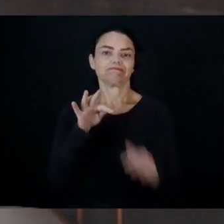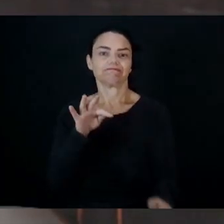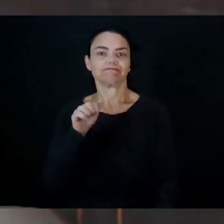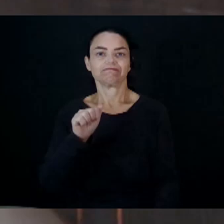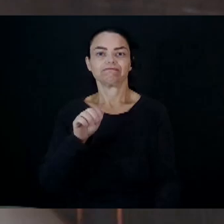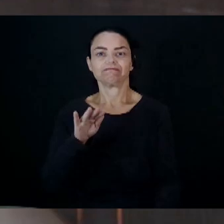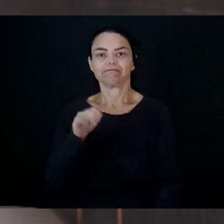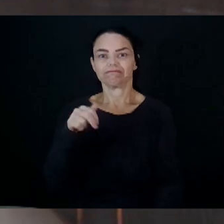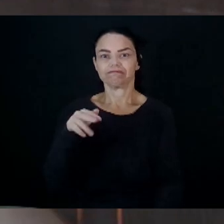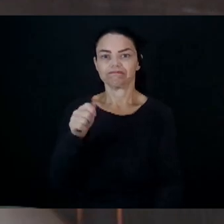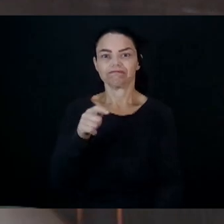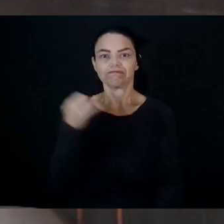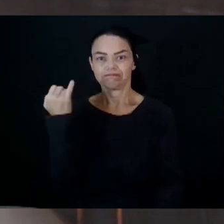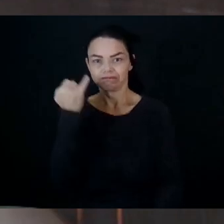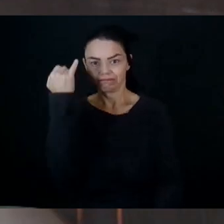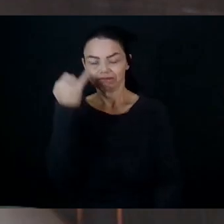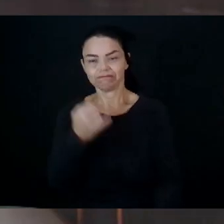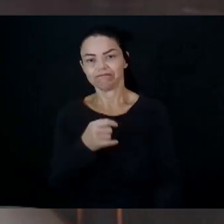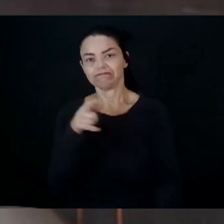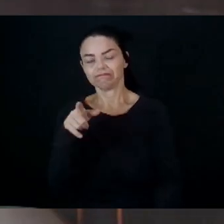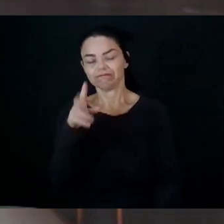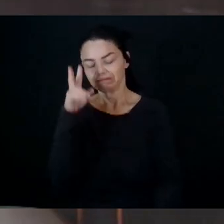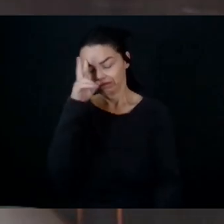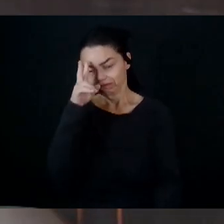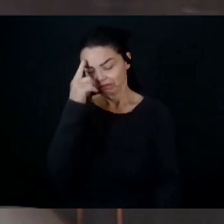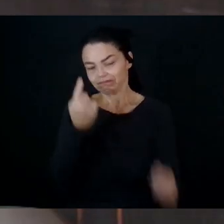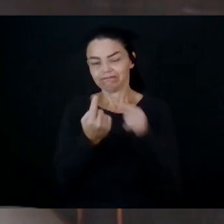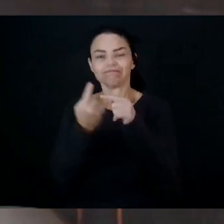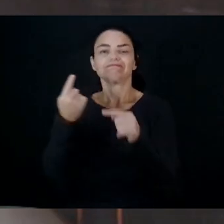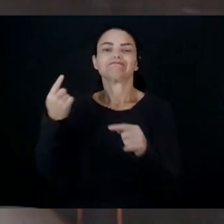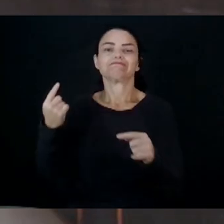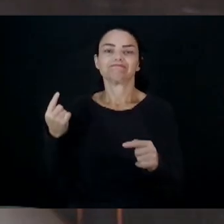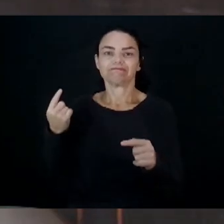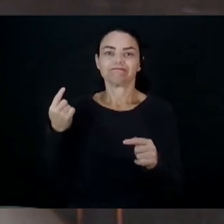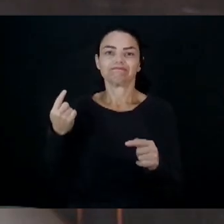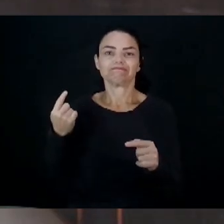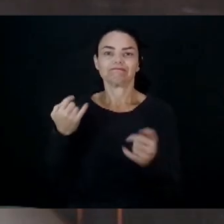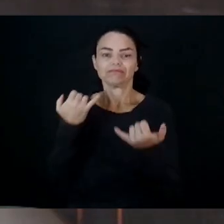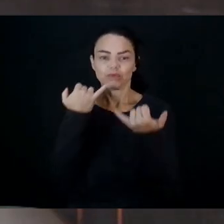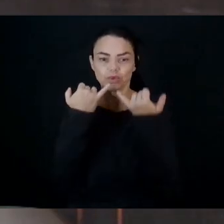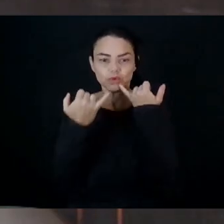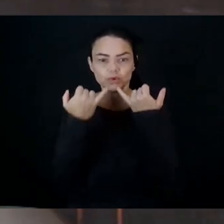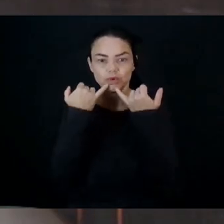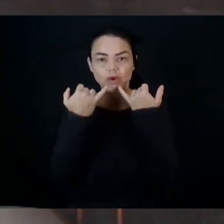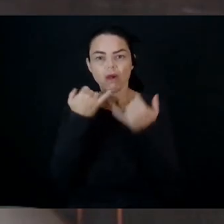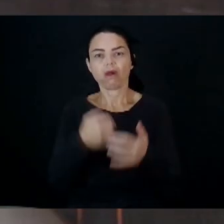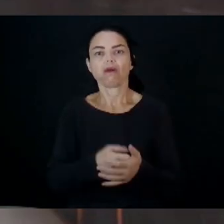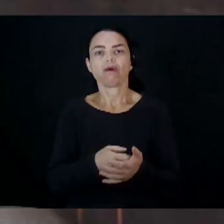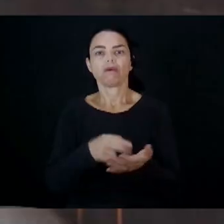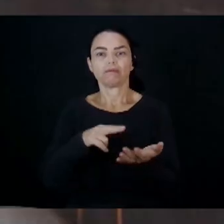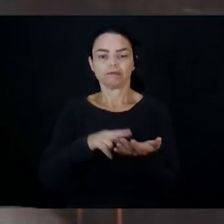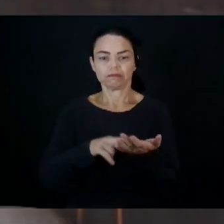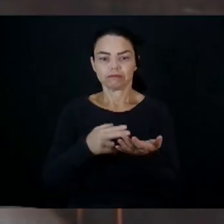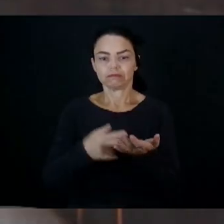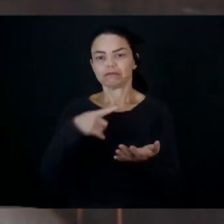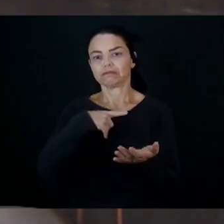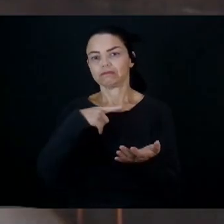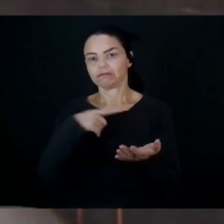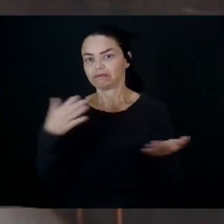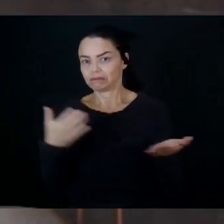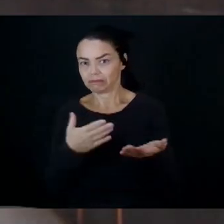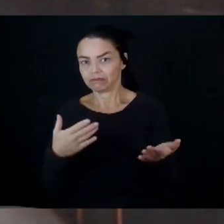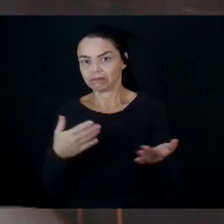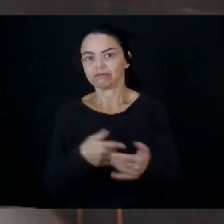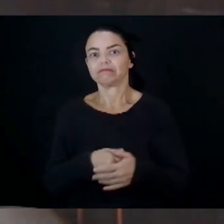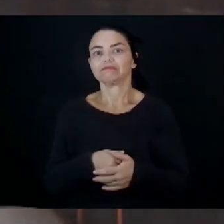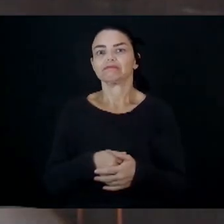importante, porque você vai reviver com as informações e a interpretação que você tem hoje, que